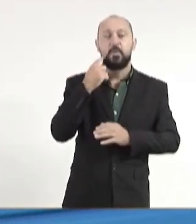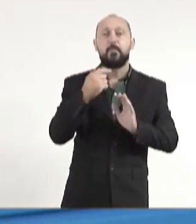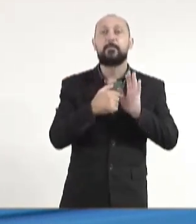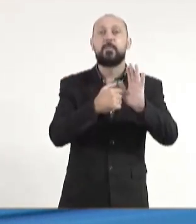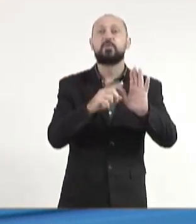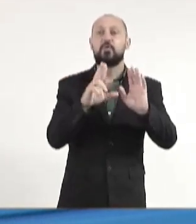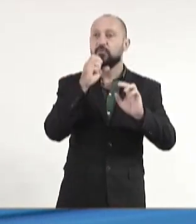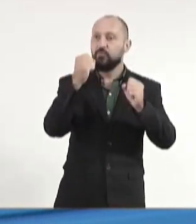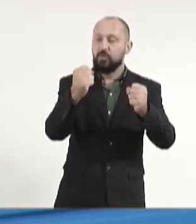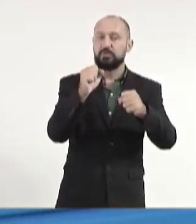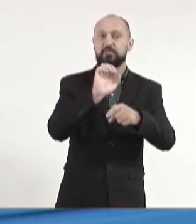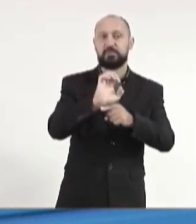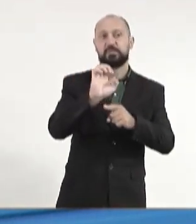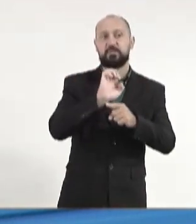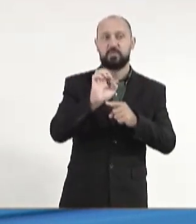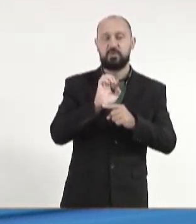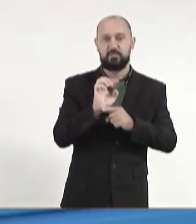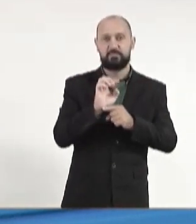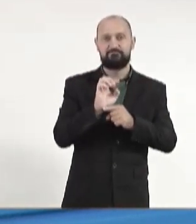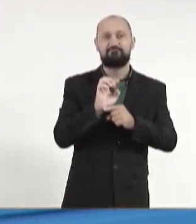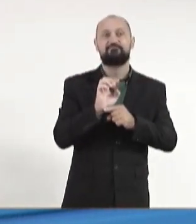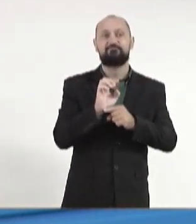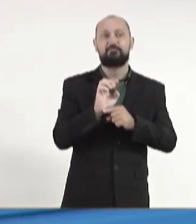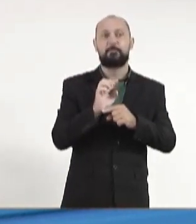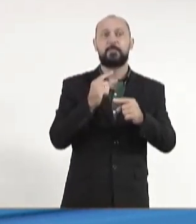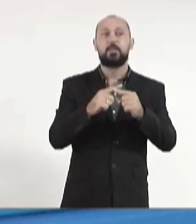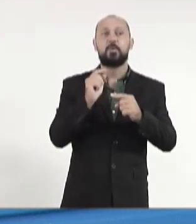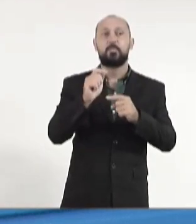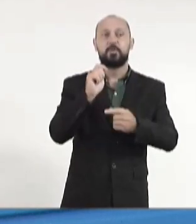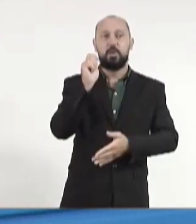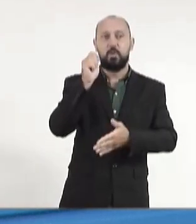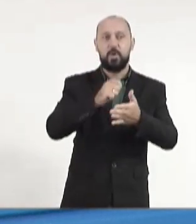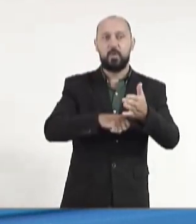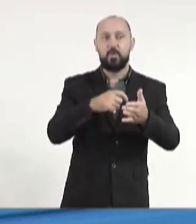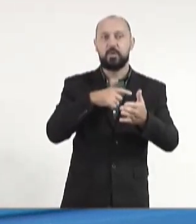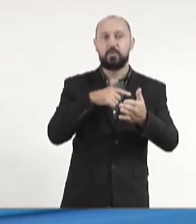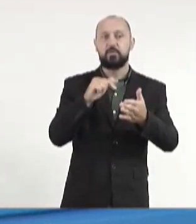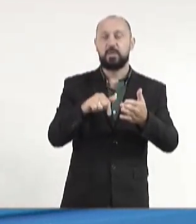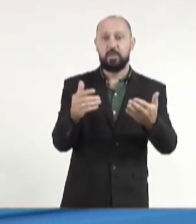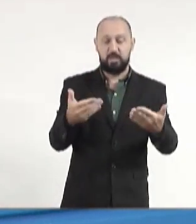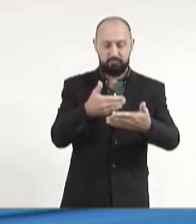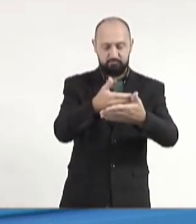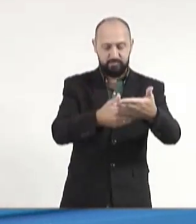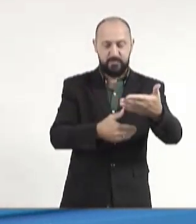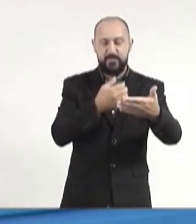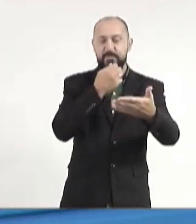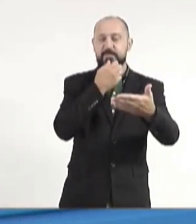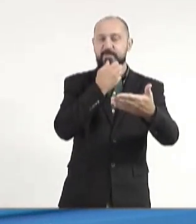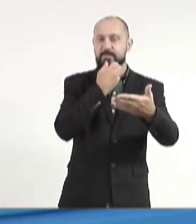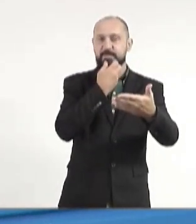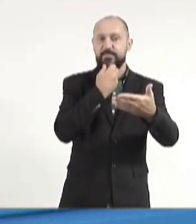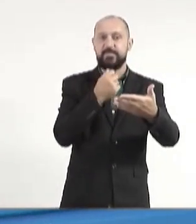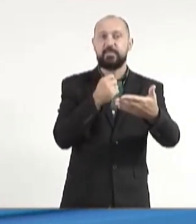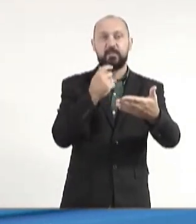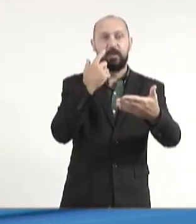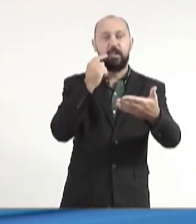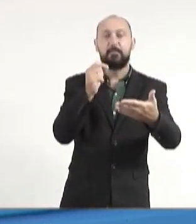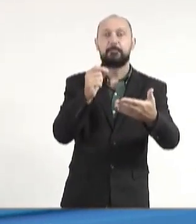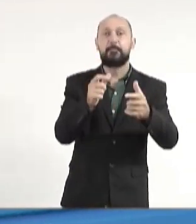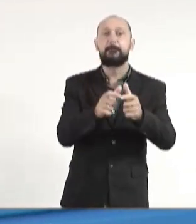internet móvel de banda larga, na modalidade pós-paga, a apresentarem na fatura mensal informações sobre a entrega diária